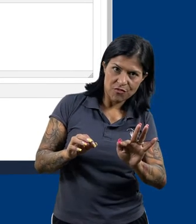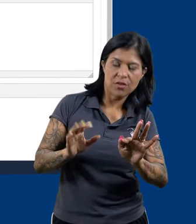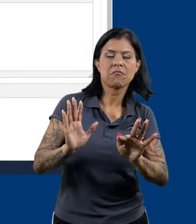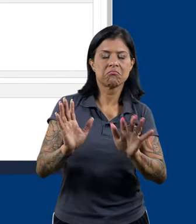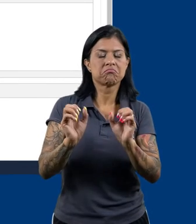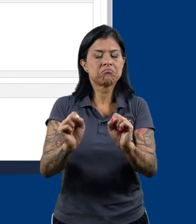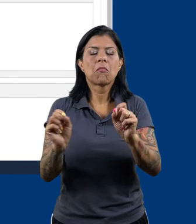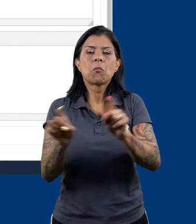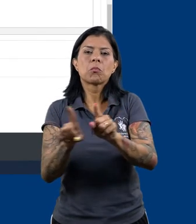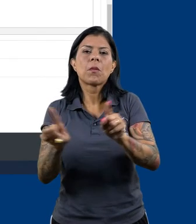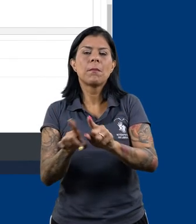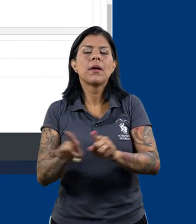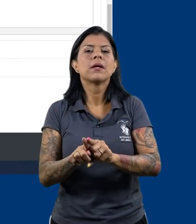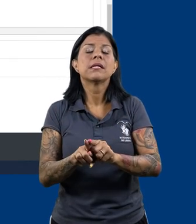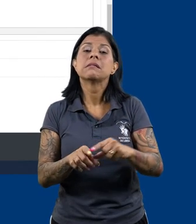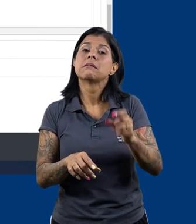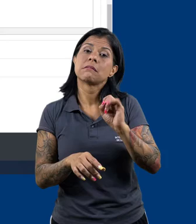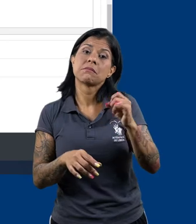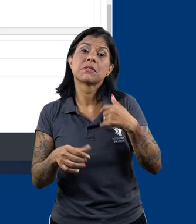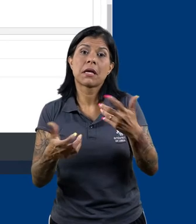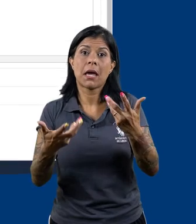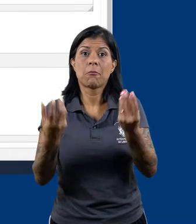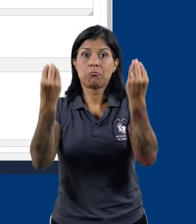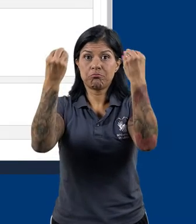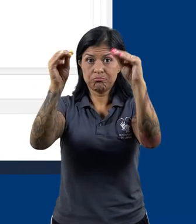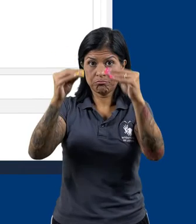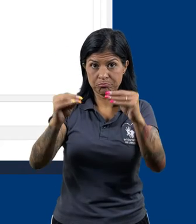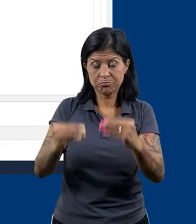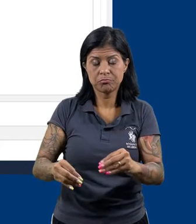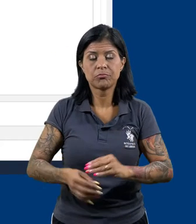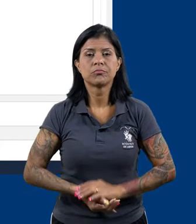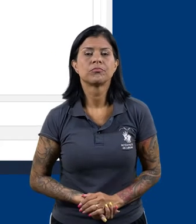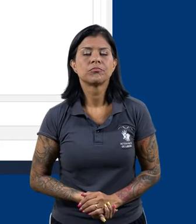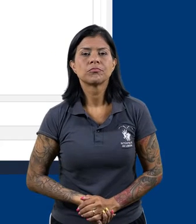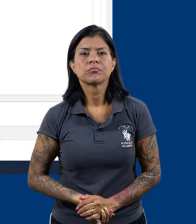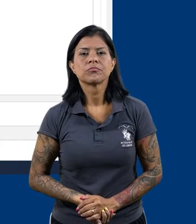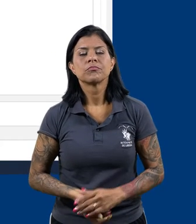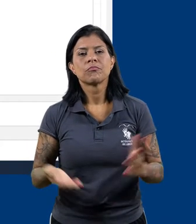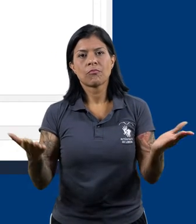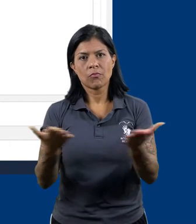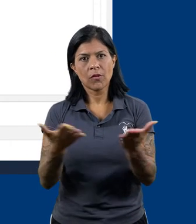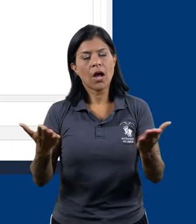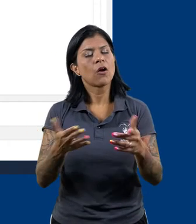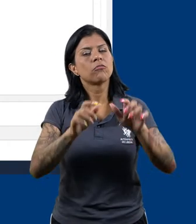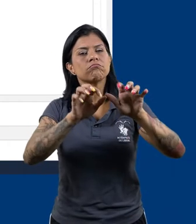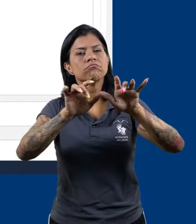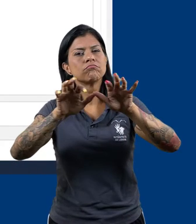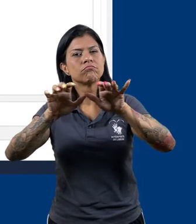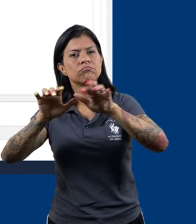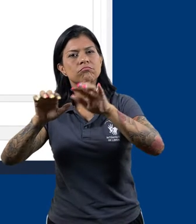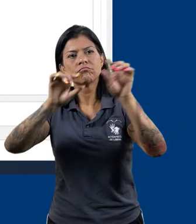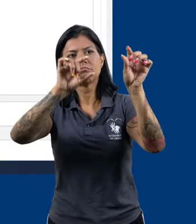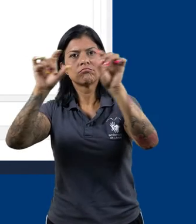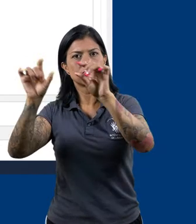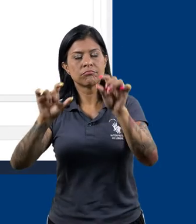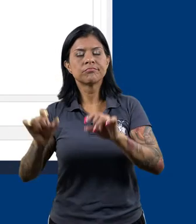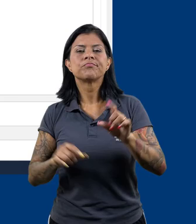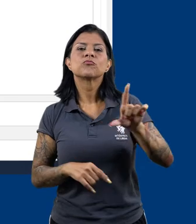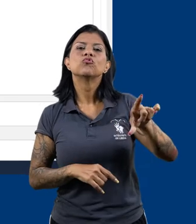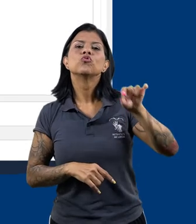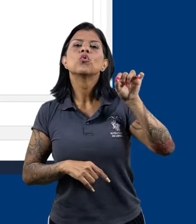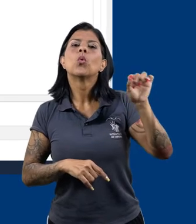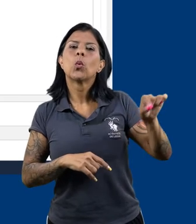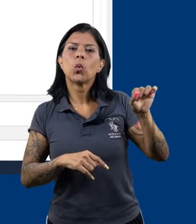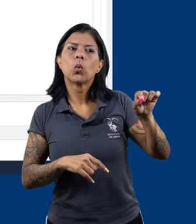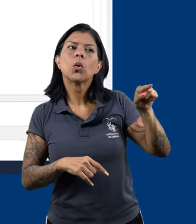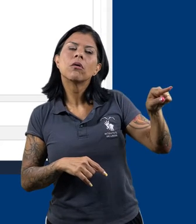Feedbacks para a opção verdadeiro, feedbacks para a opção falso. Agora vamos preencher a questão. Escolheremos